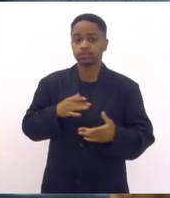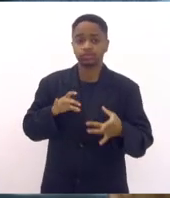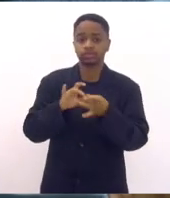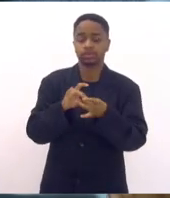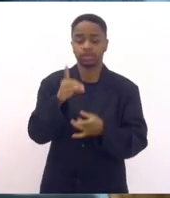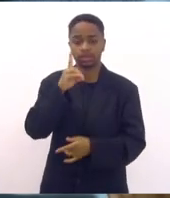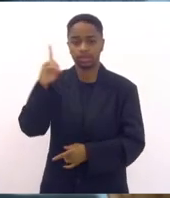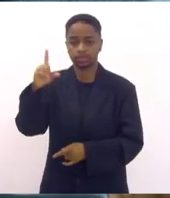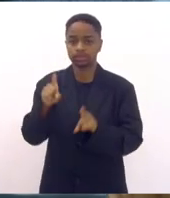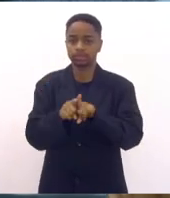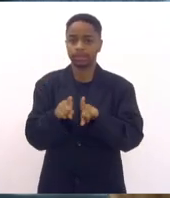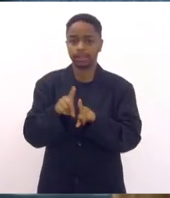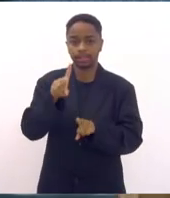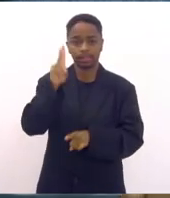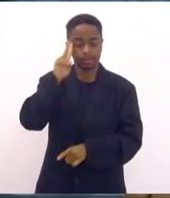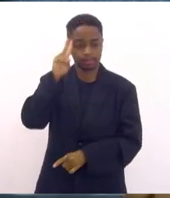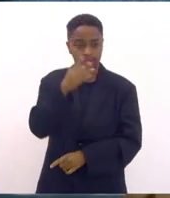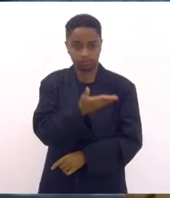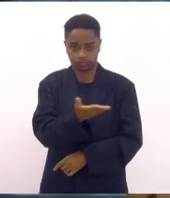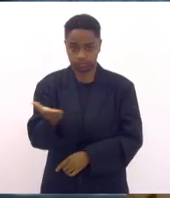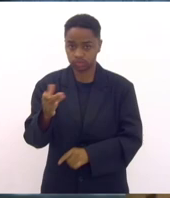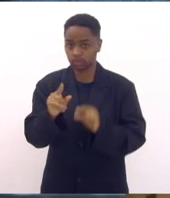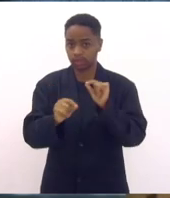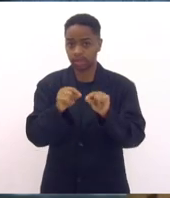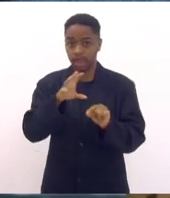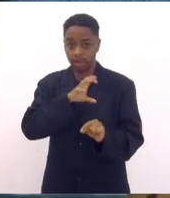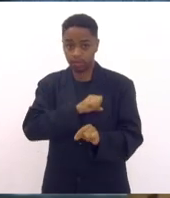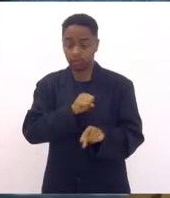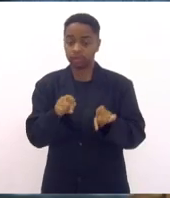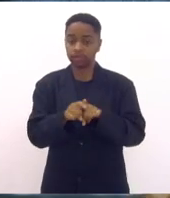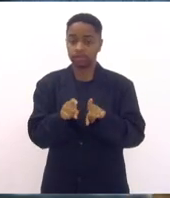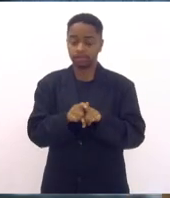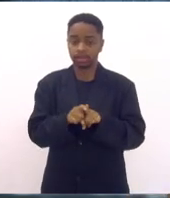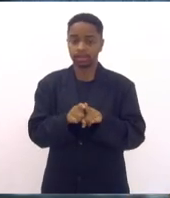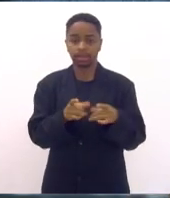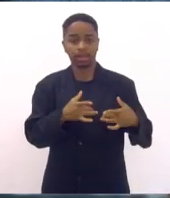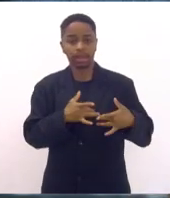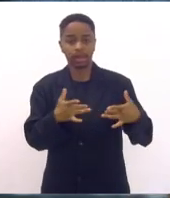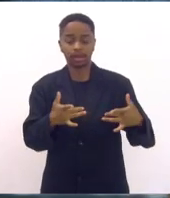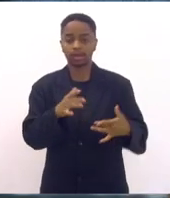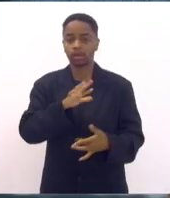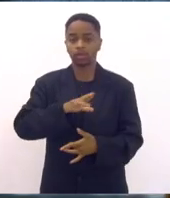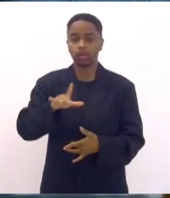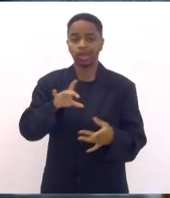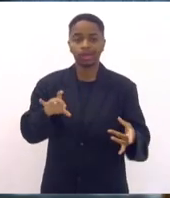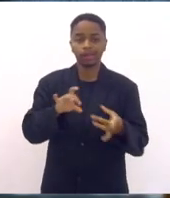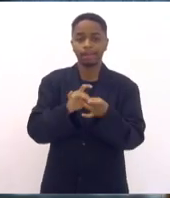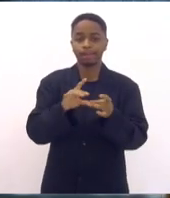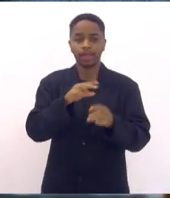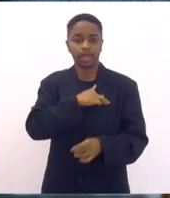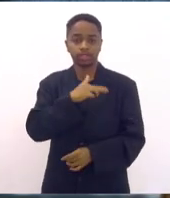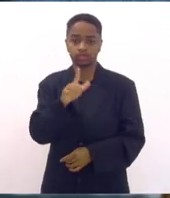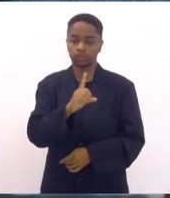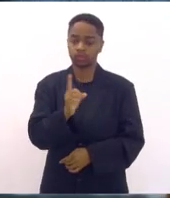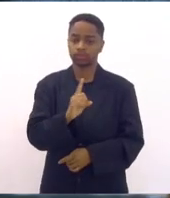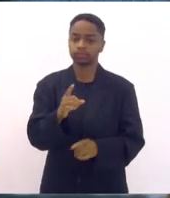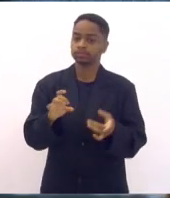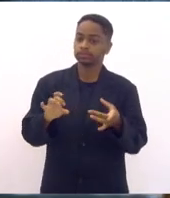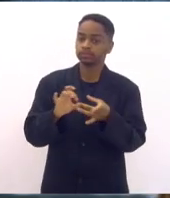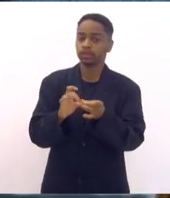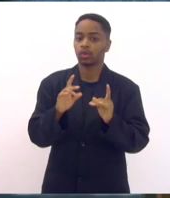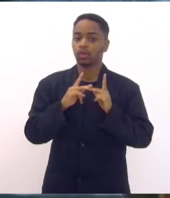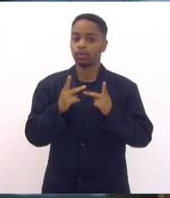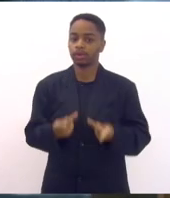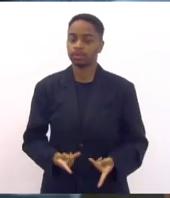lembrar também que o Amor e a caridade não são dimensões religiosas são dimensões humanas e também muito